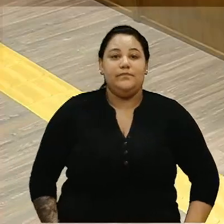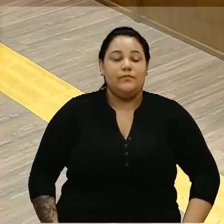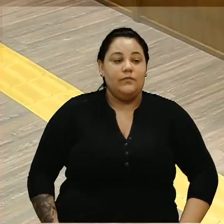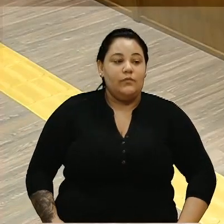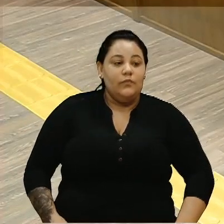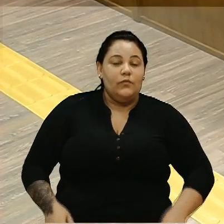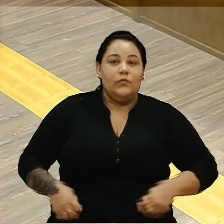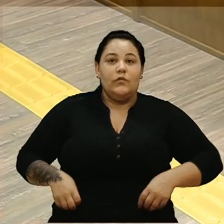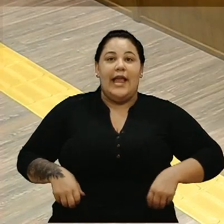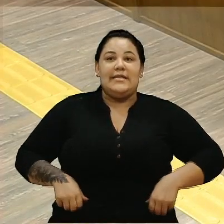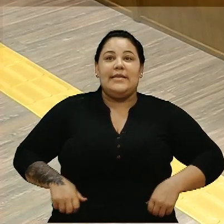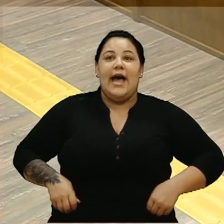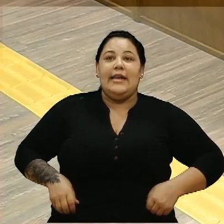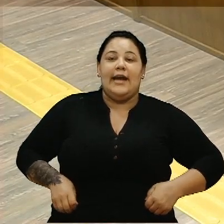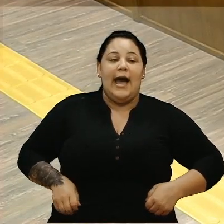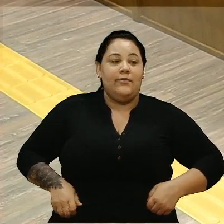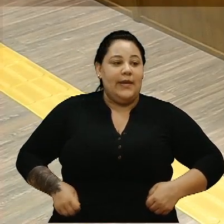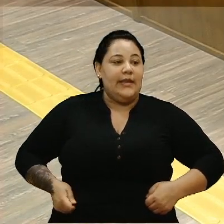Carenhato.